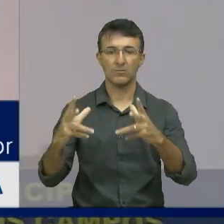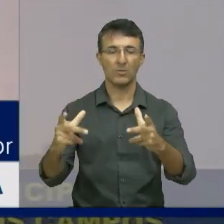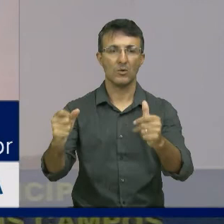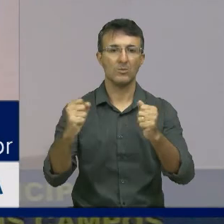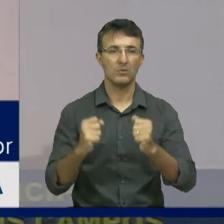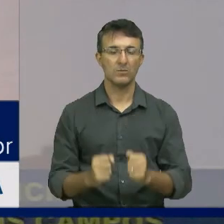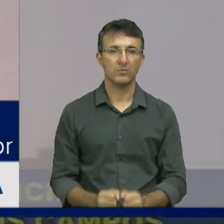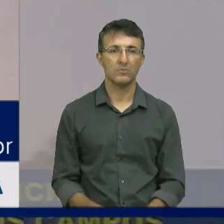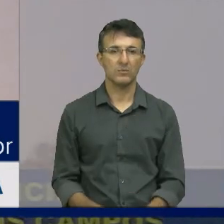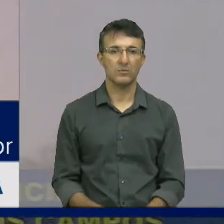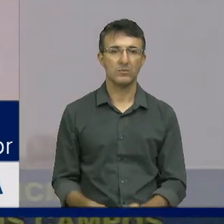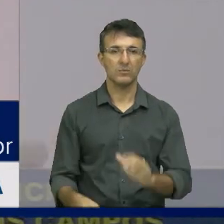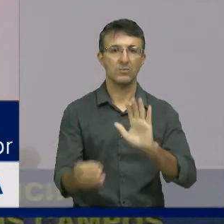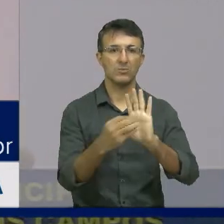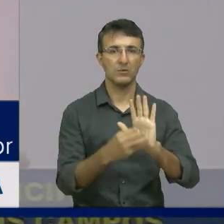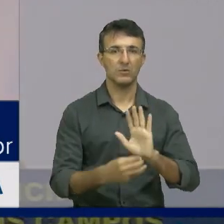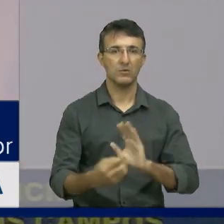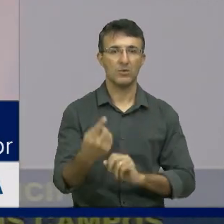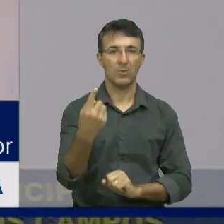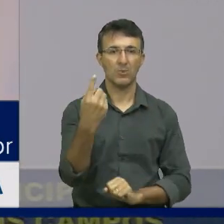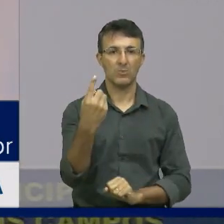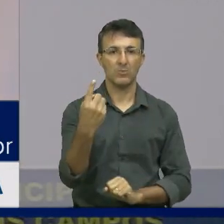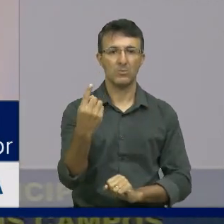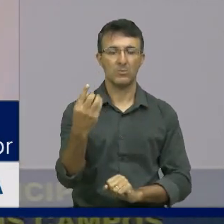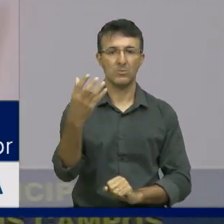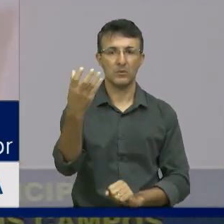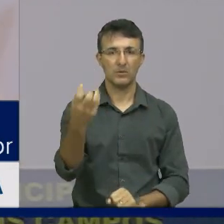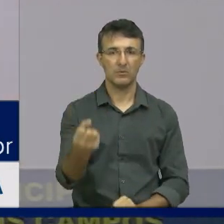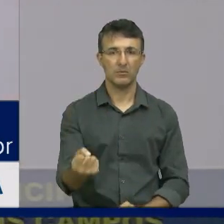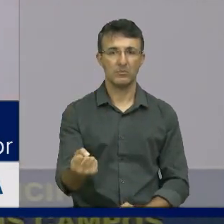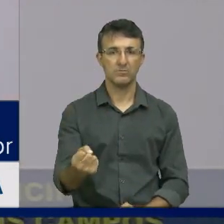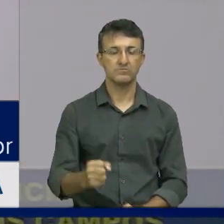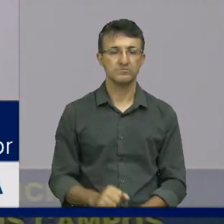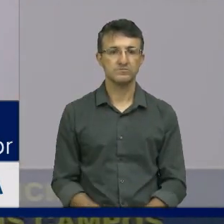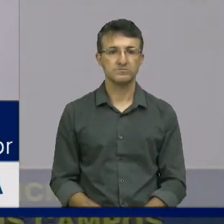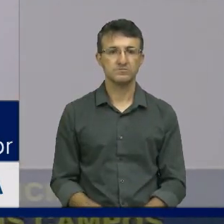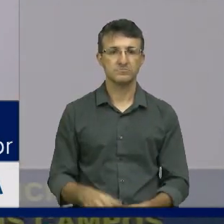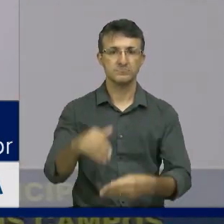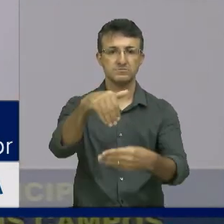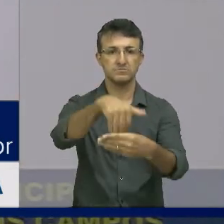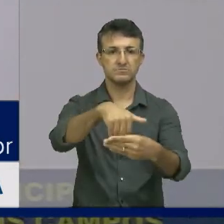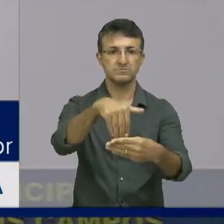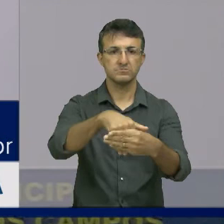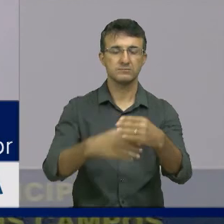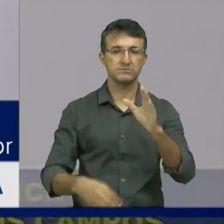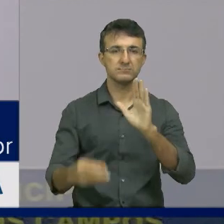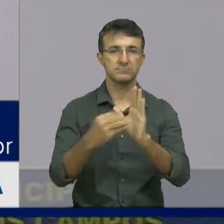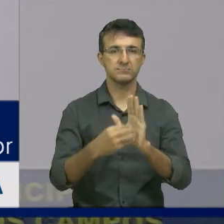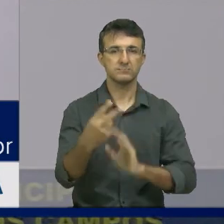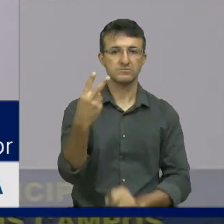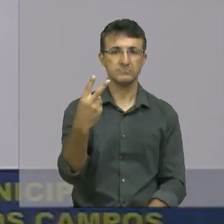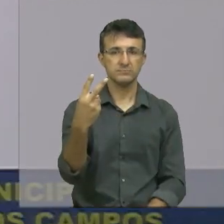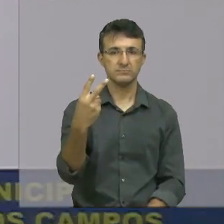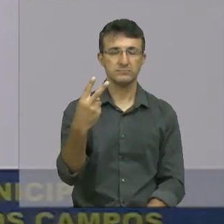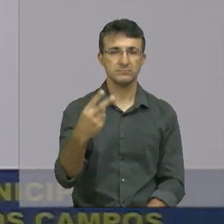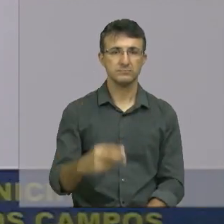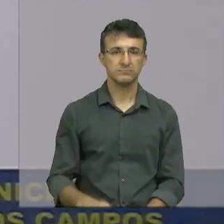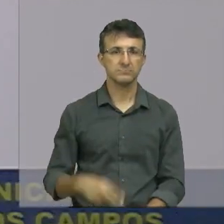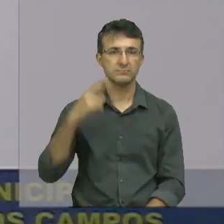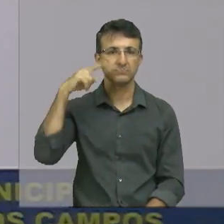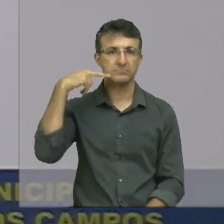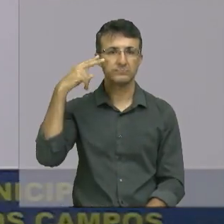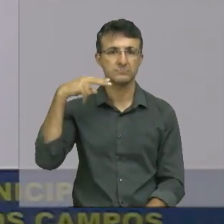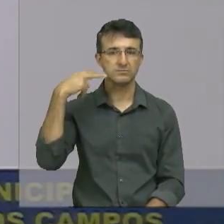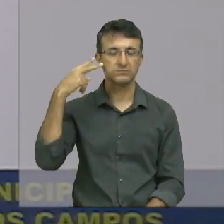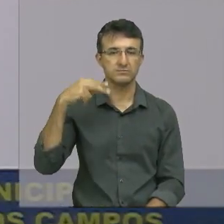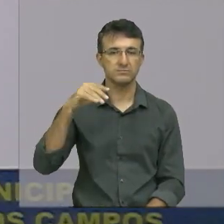Emenda número 1, aprovada por unanimidade. Em votação, a emenda número 2. Vereadores favoráveis permaneçam